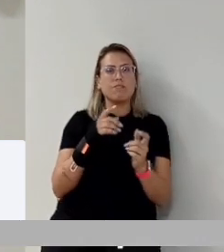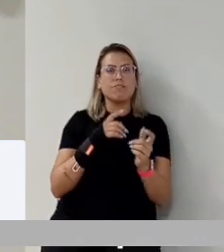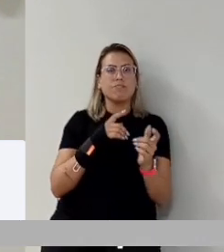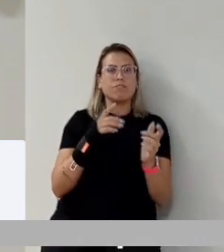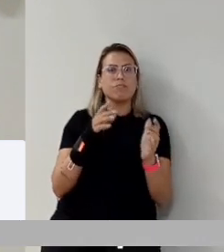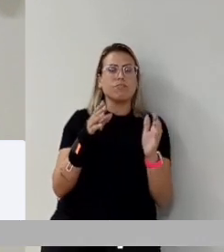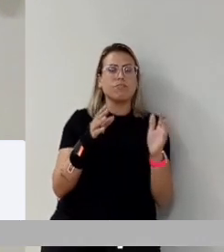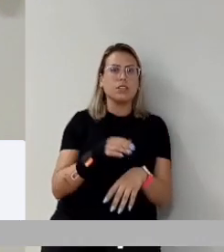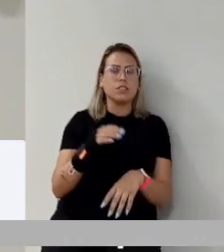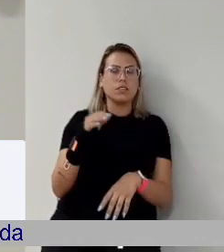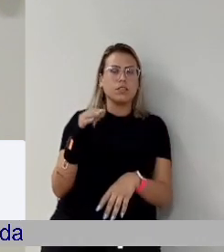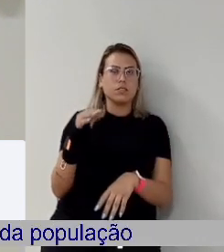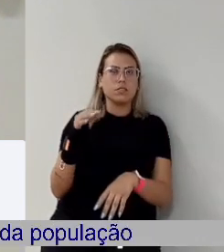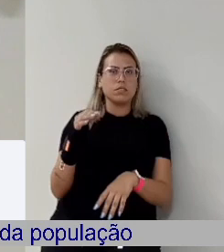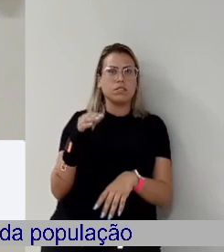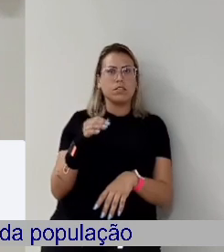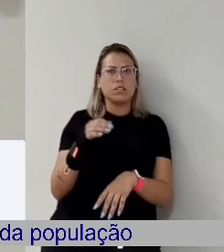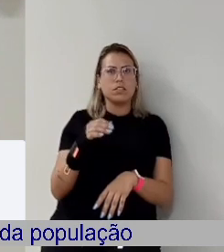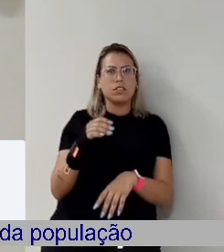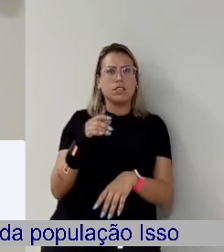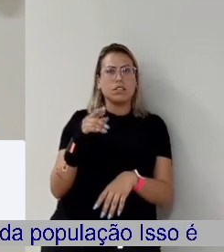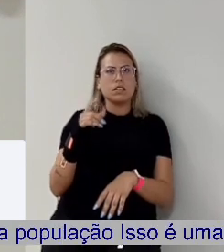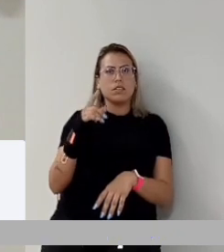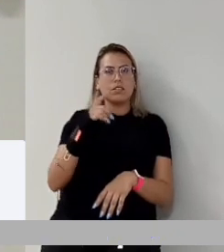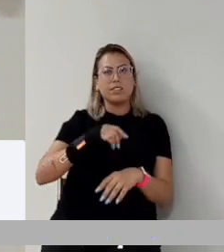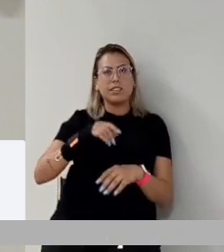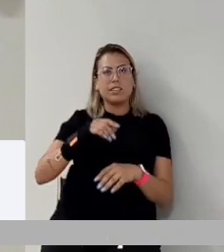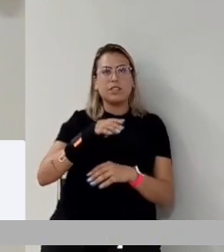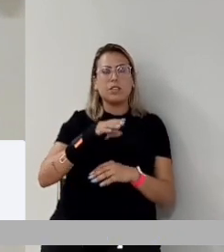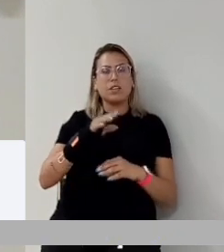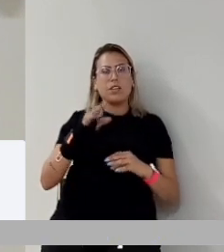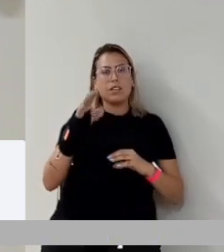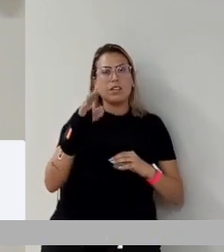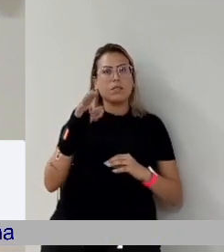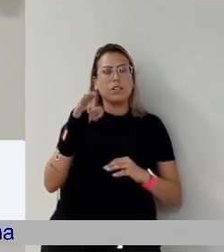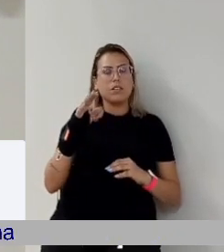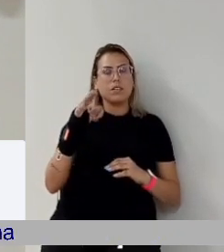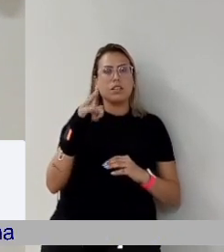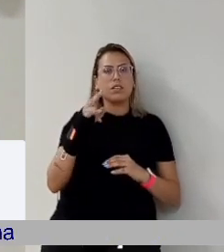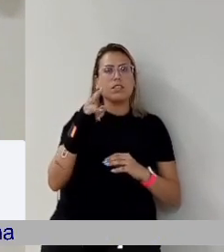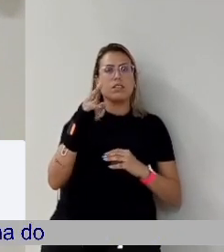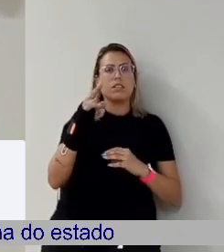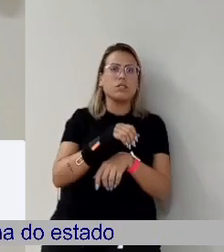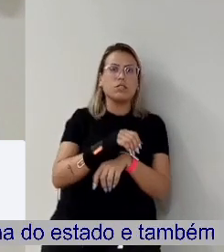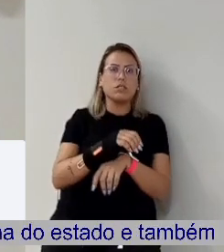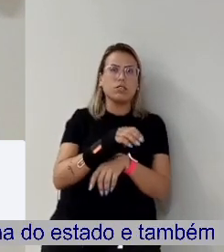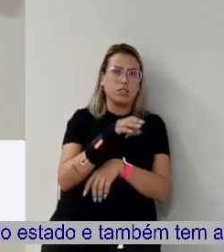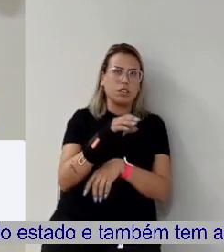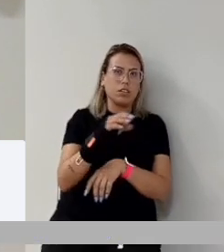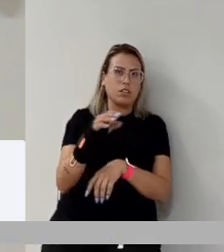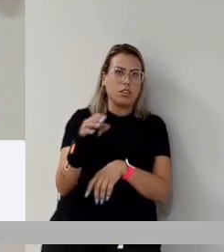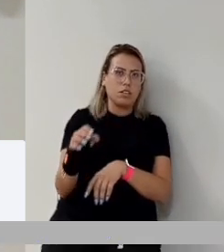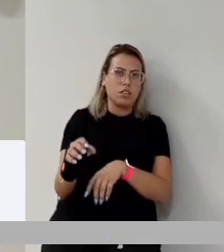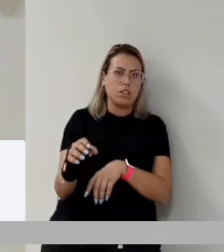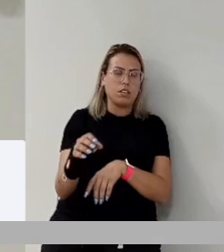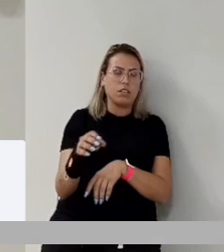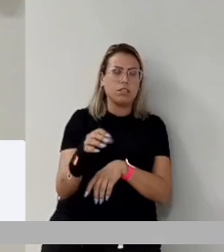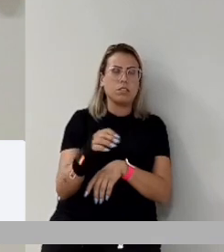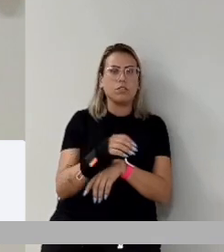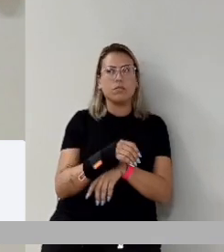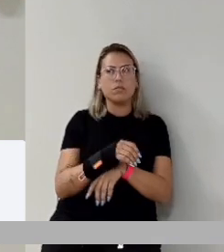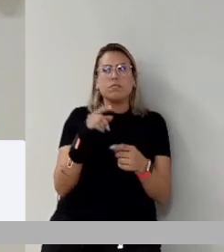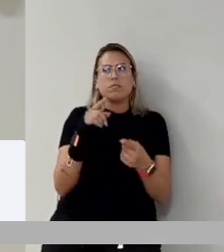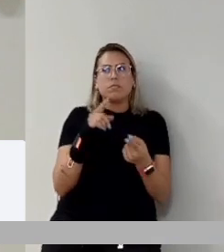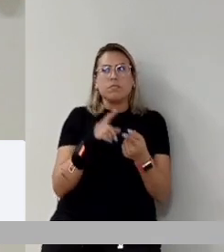sociedade da da população Isso é uma campanha nacional é uma campanha do estado e também tem a campanha aqui Municipal e às